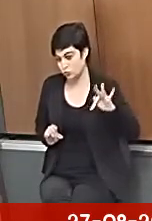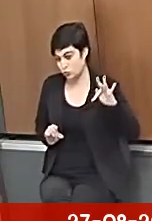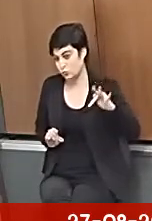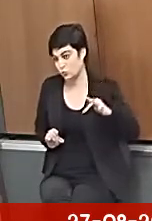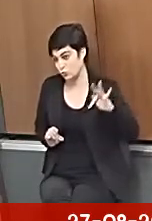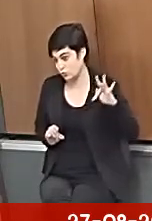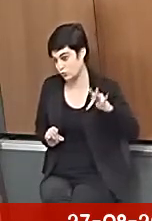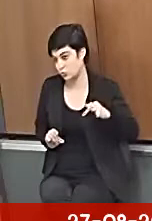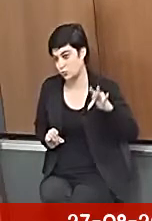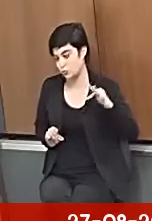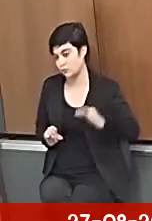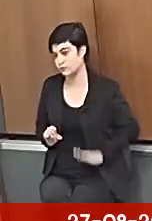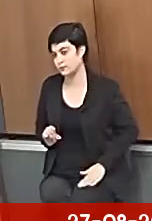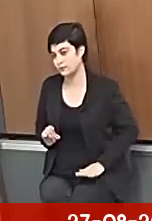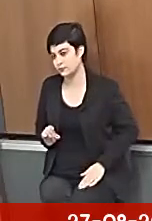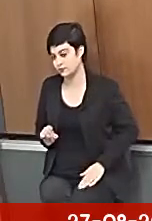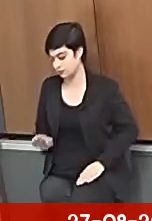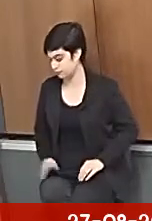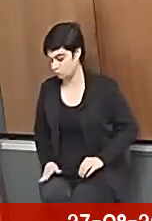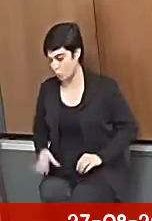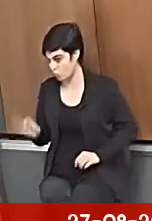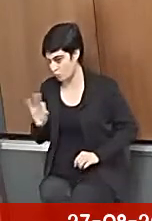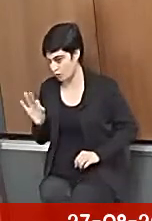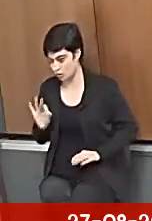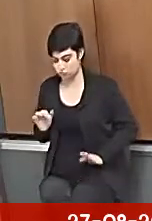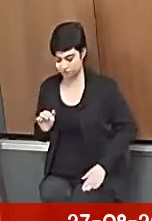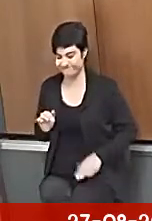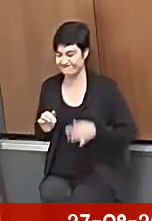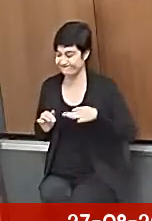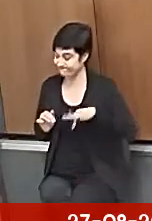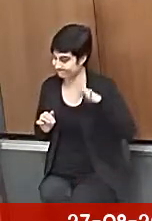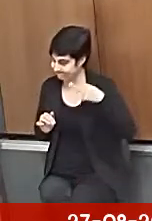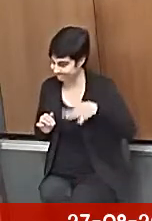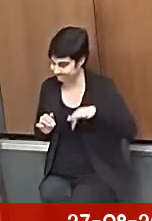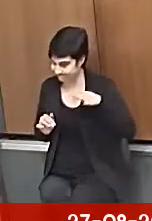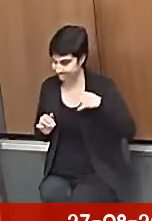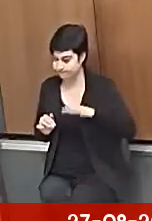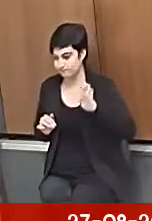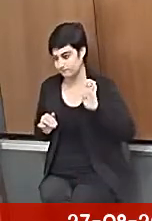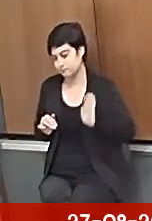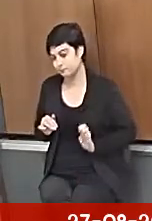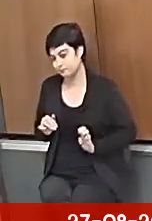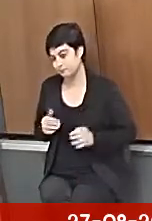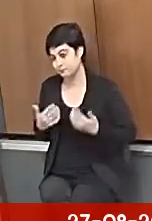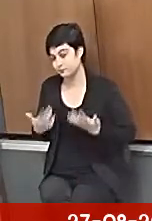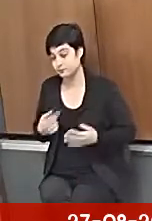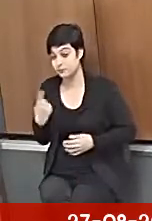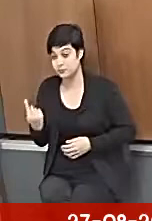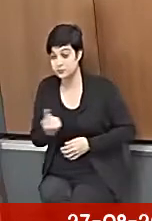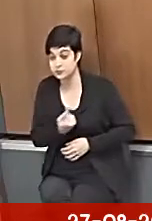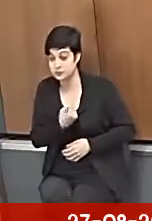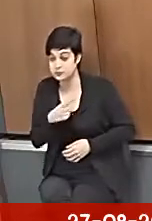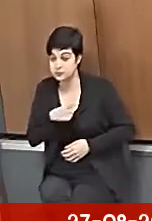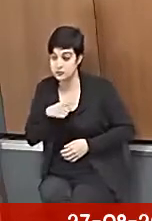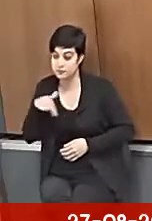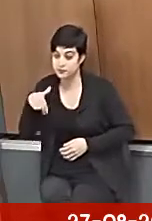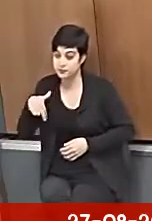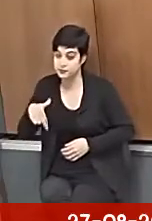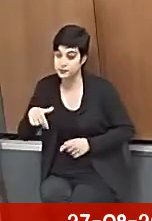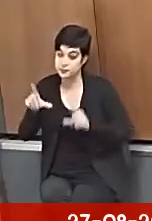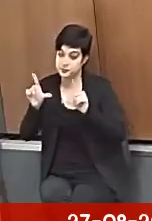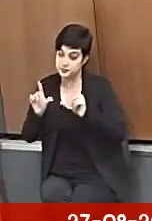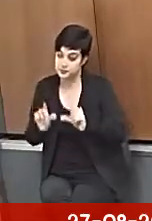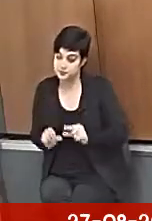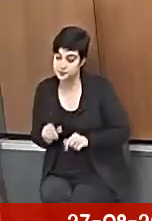doer a perna querida não à direita então essas dificuldades que nós que temos mobilidade reduzida